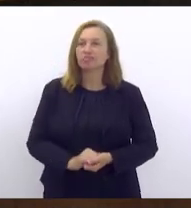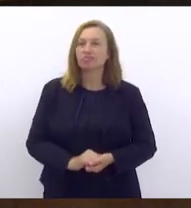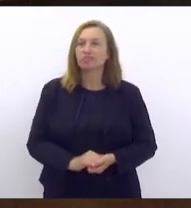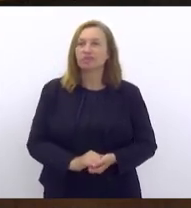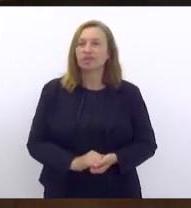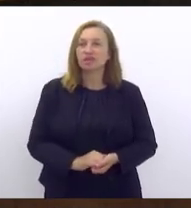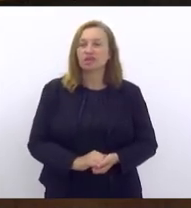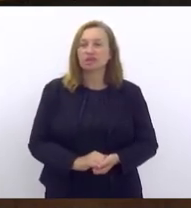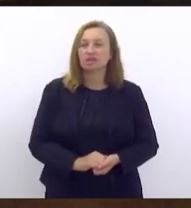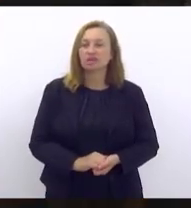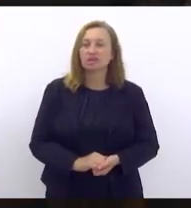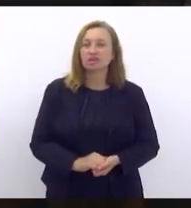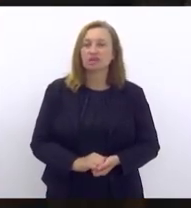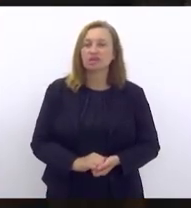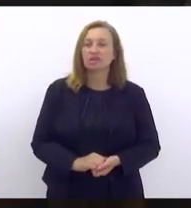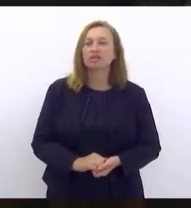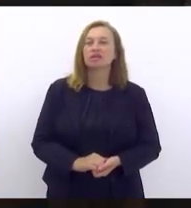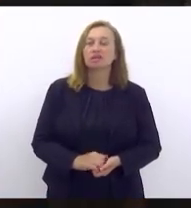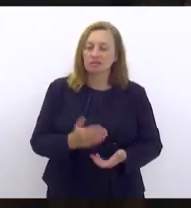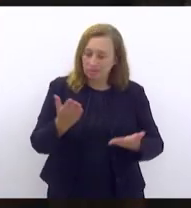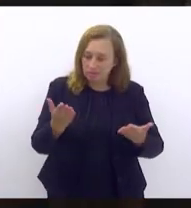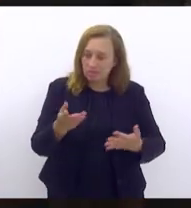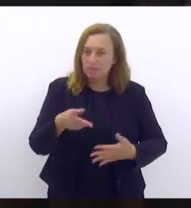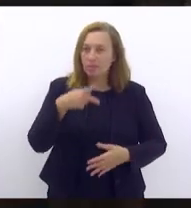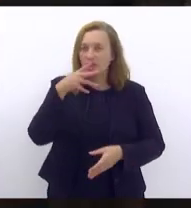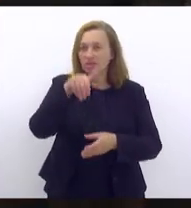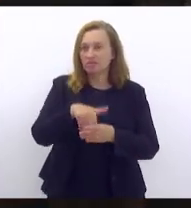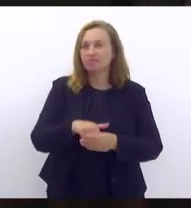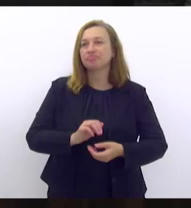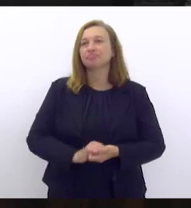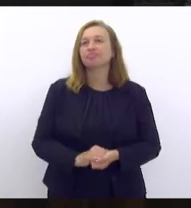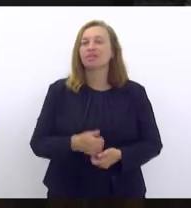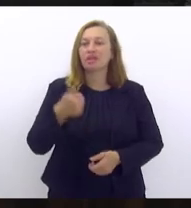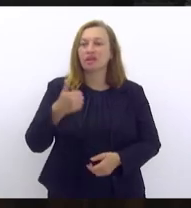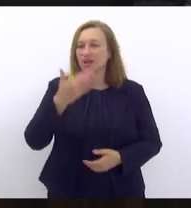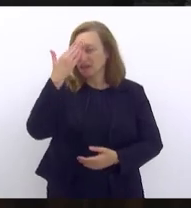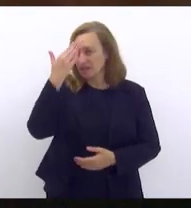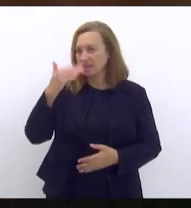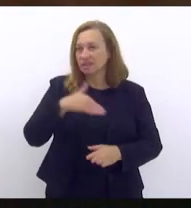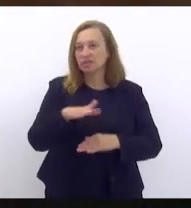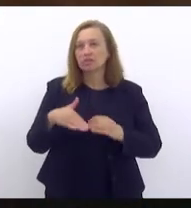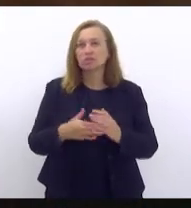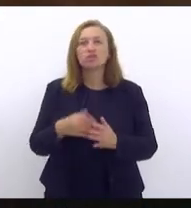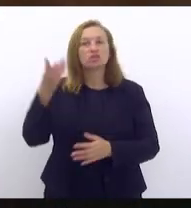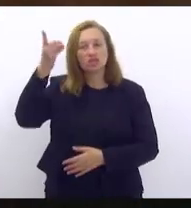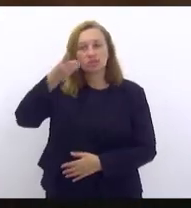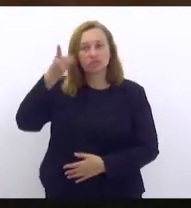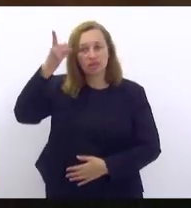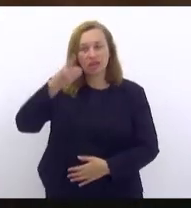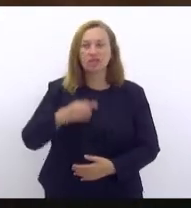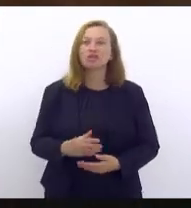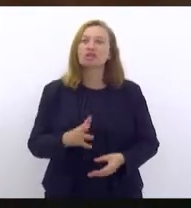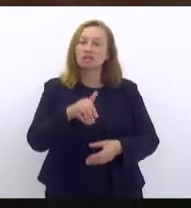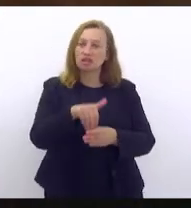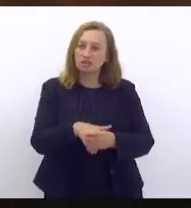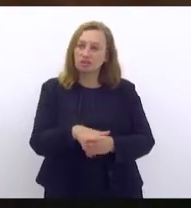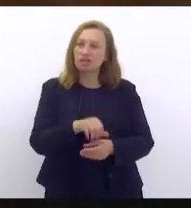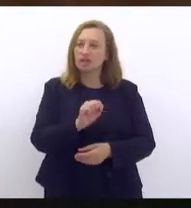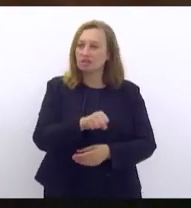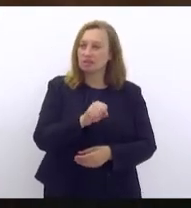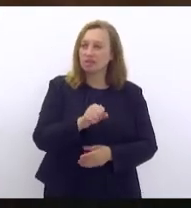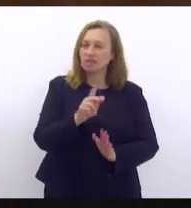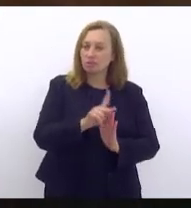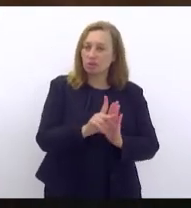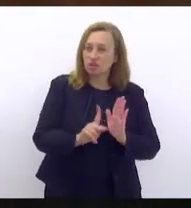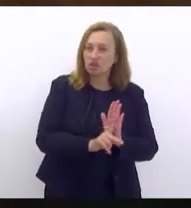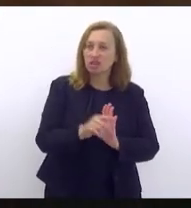Presidente, deputado, deputado Carlinhos BNH, para a declaração de voto. Primeiro, agradecer a todos os deputados aí que votaram favorável, um projeto de